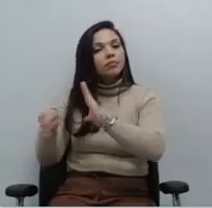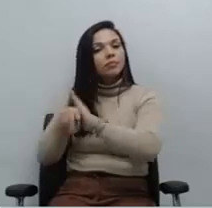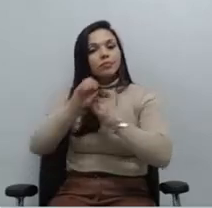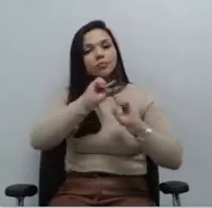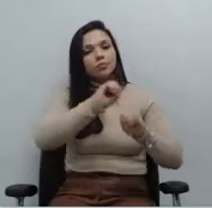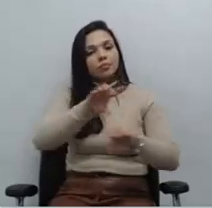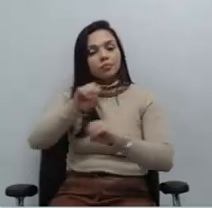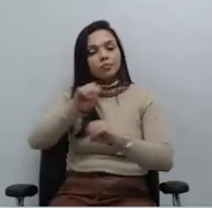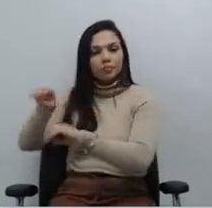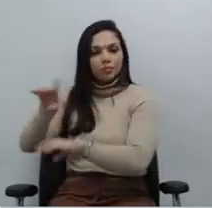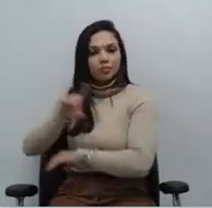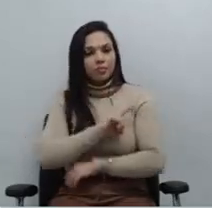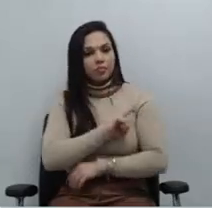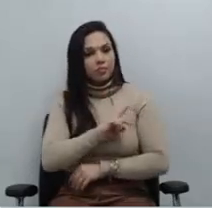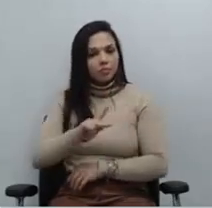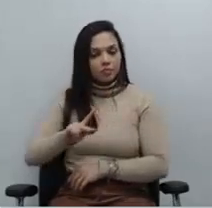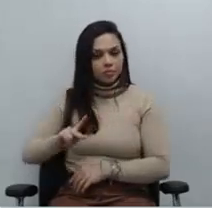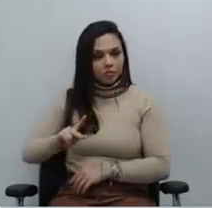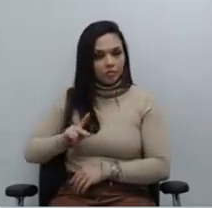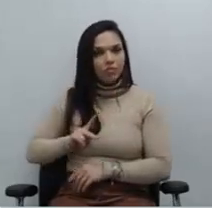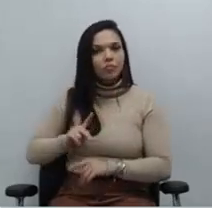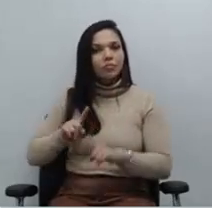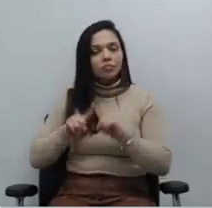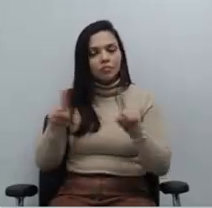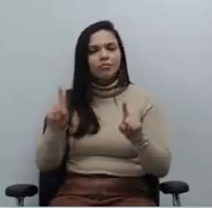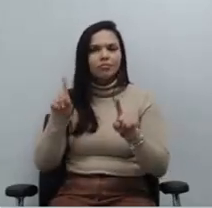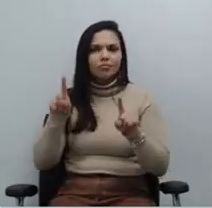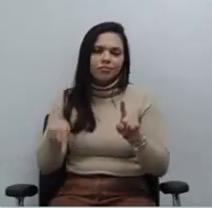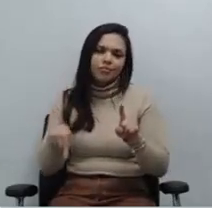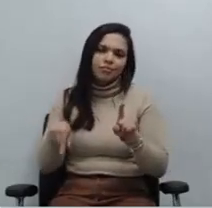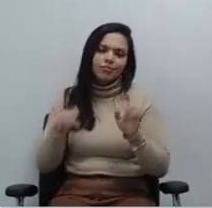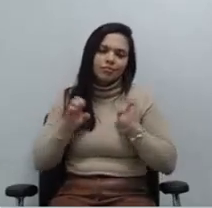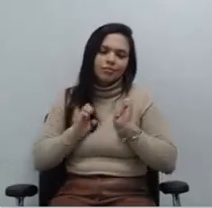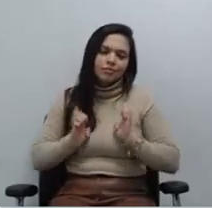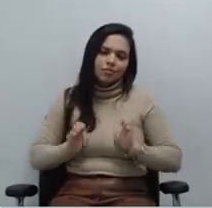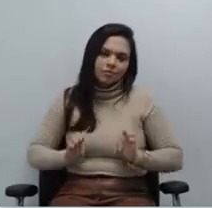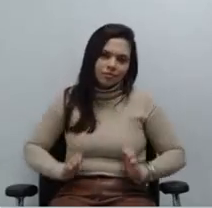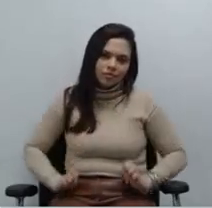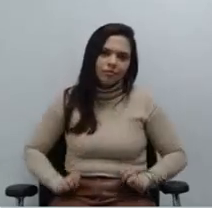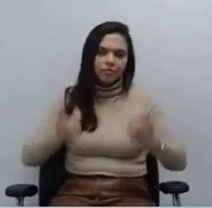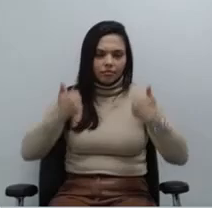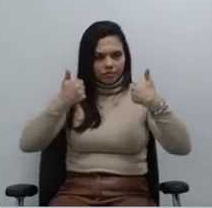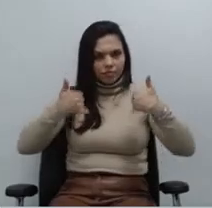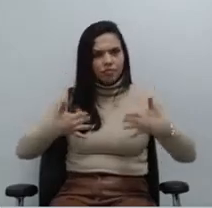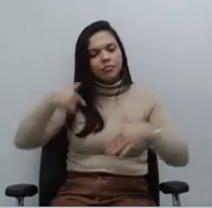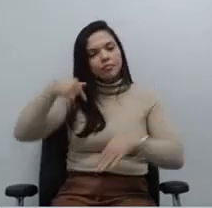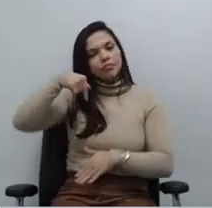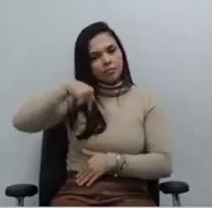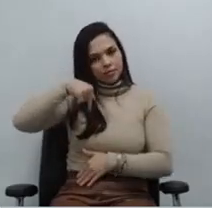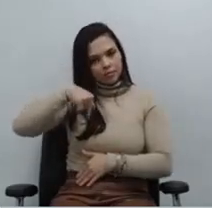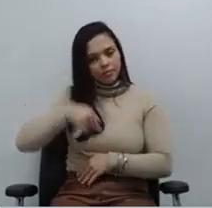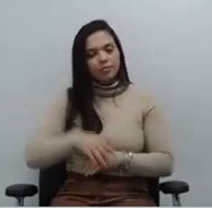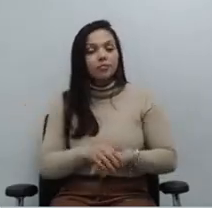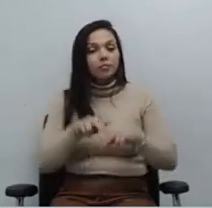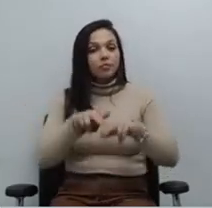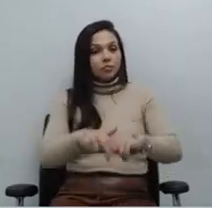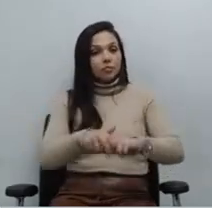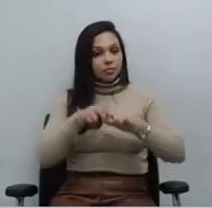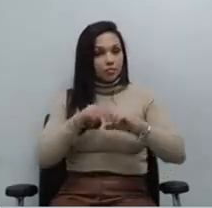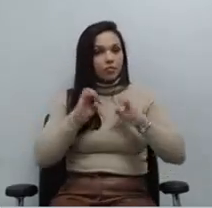entendo que não há um impedimento legal, mas é uma questão de ética, como muito se falou aqui, né, recentemente. Então, por uma questão de ética,